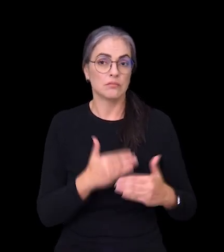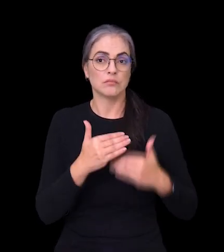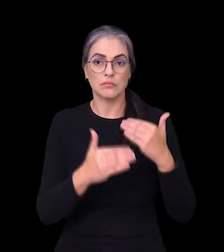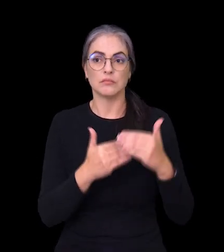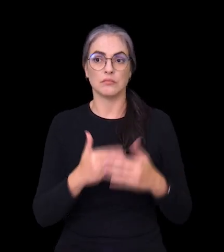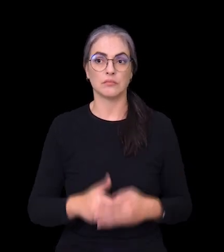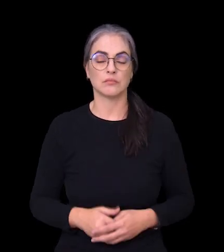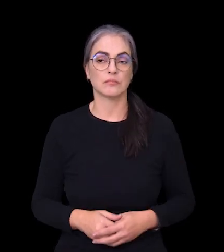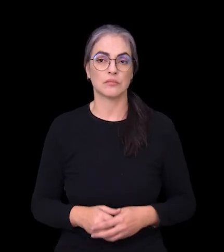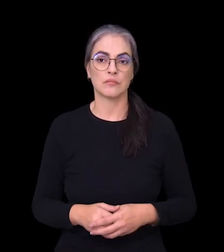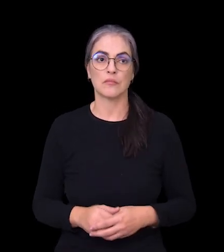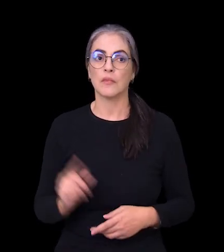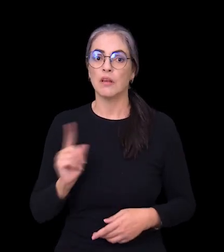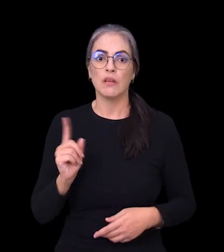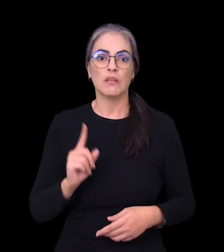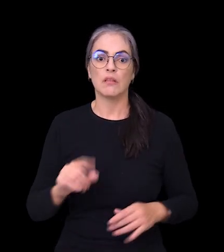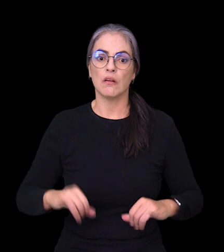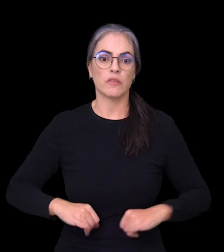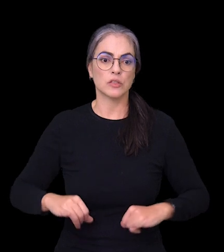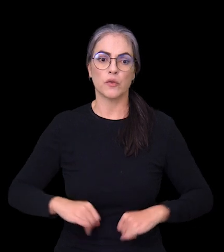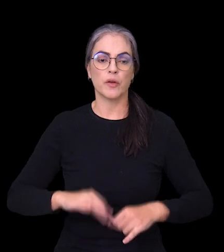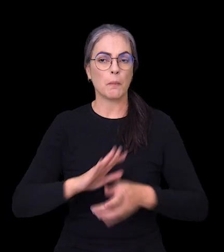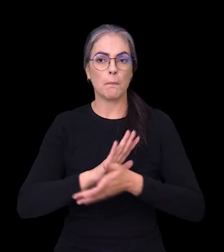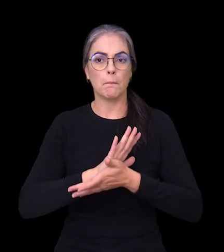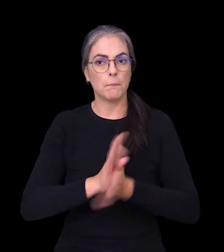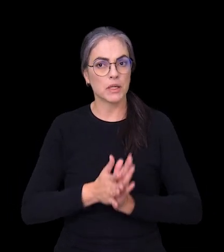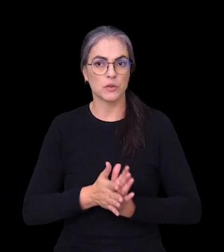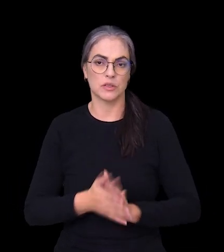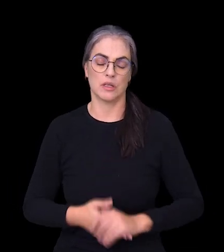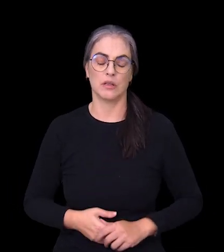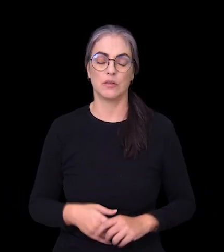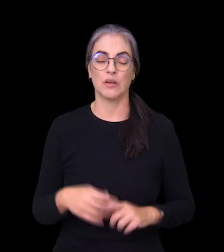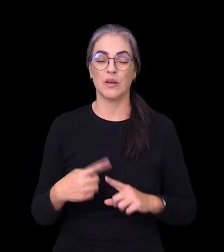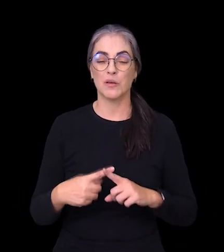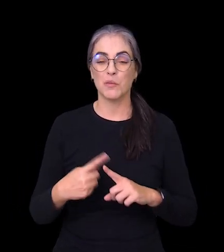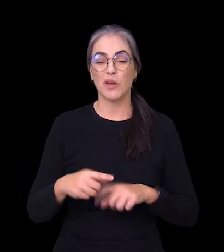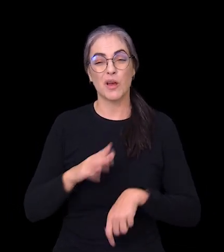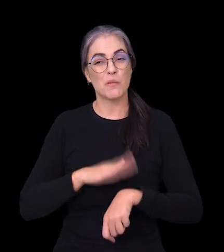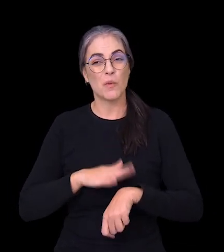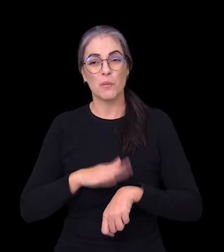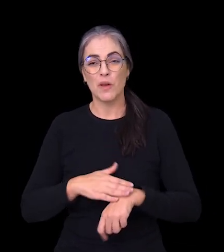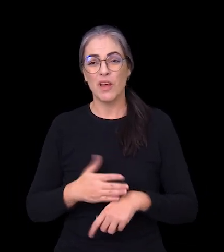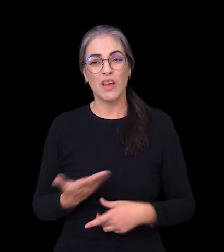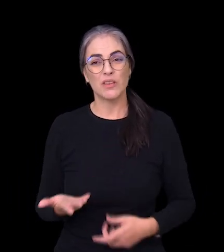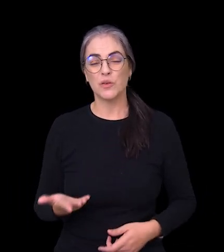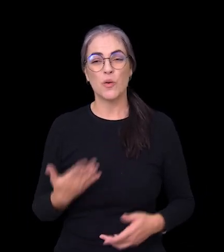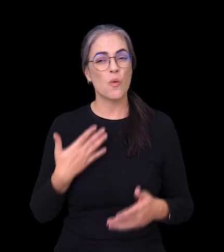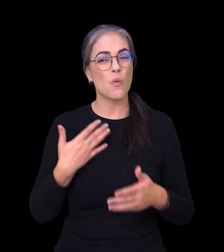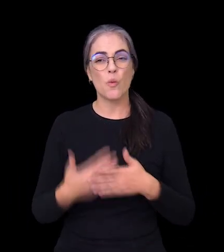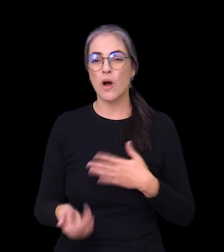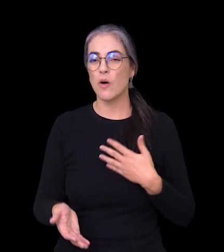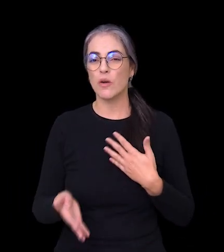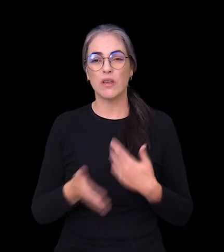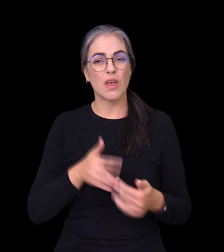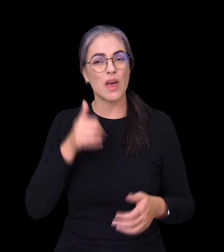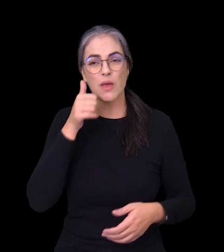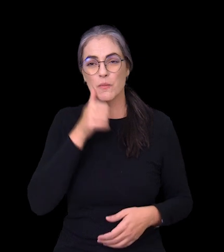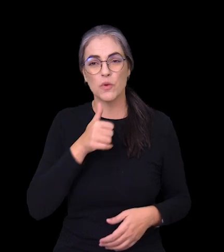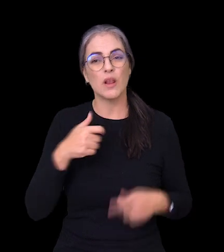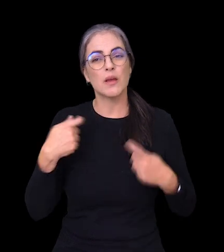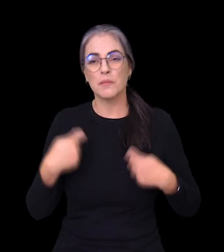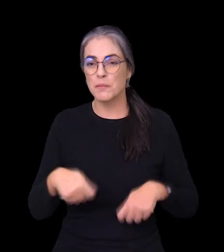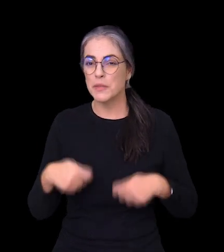de preconceitos também, nesse momento que é um momento que qualquer mulher, quando está grávida, precisa de